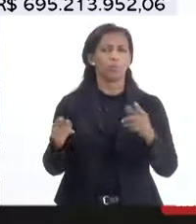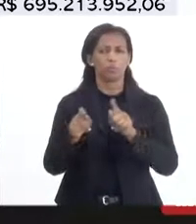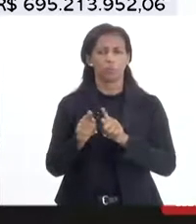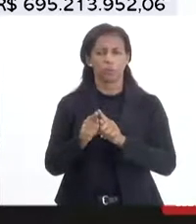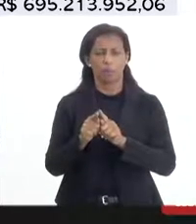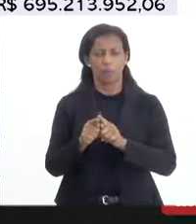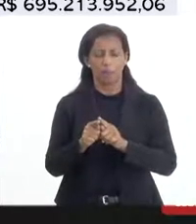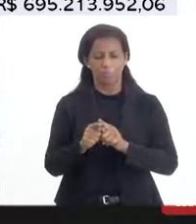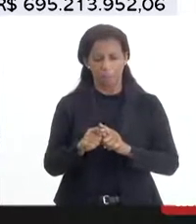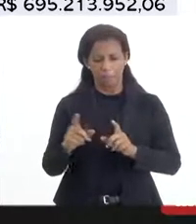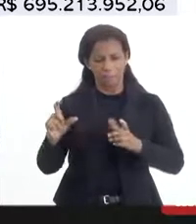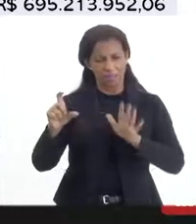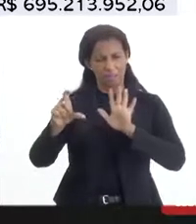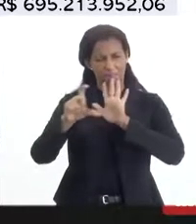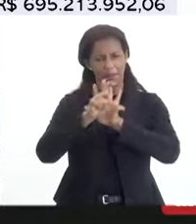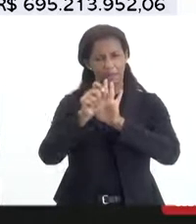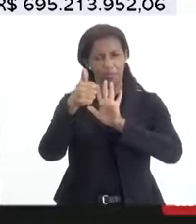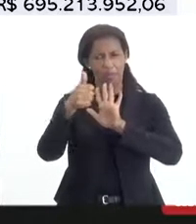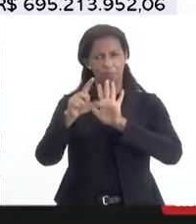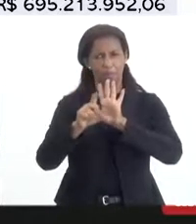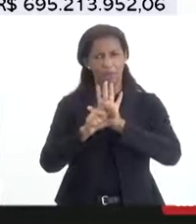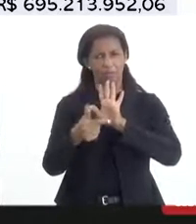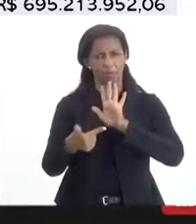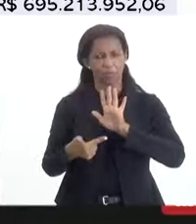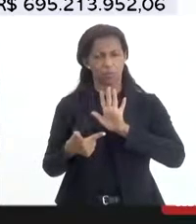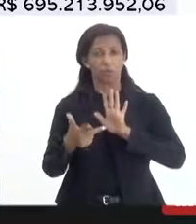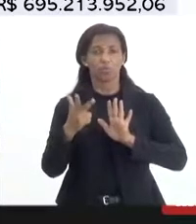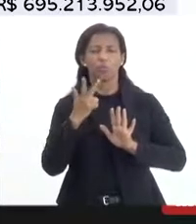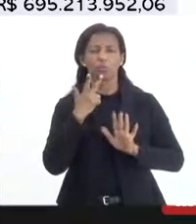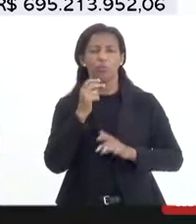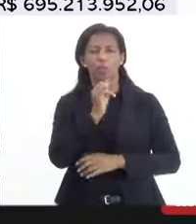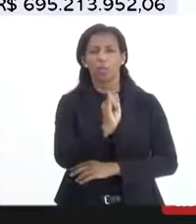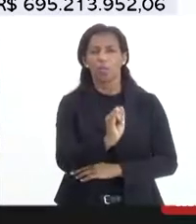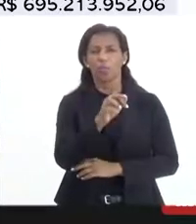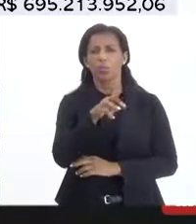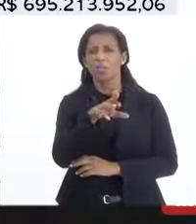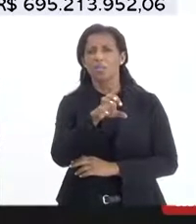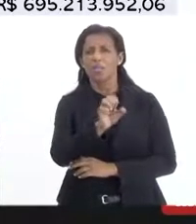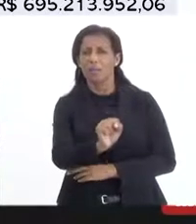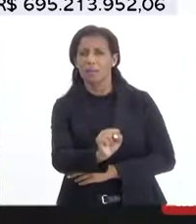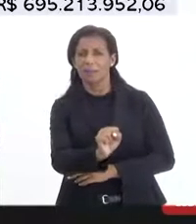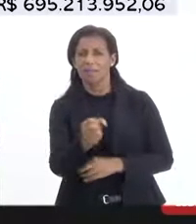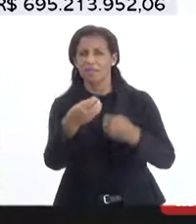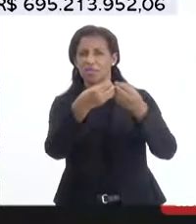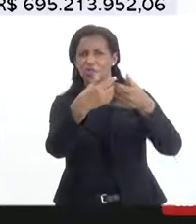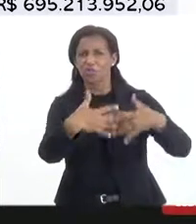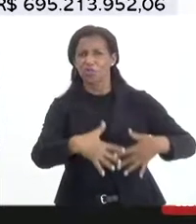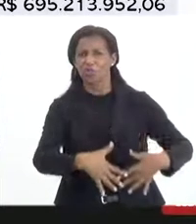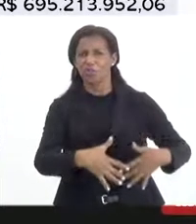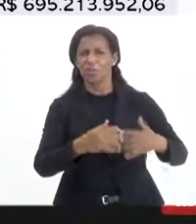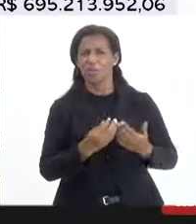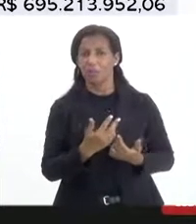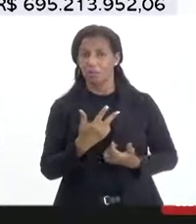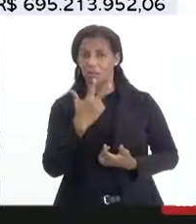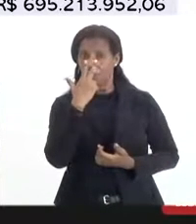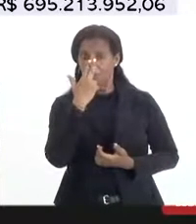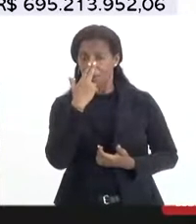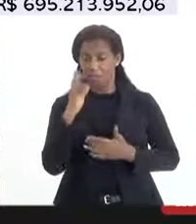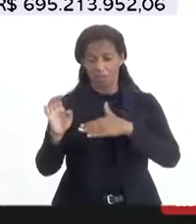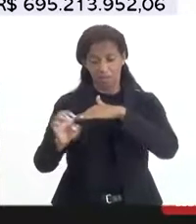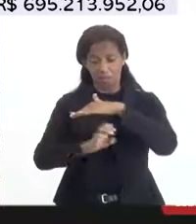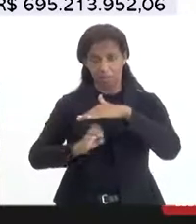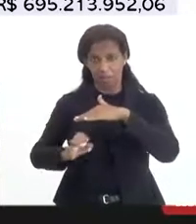parágrafo 1 e 2, que fala quando os autos, né, o ICMS é destituído, desconstituído. Aparentemente, as